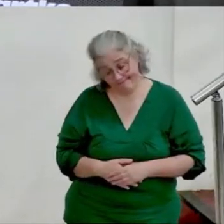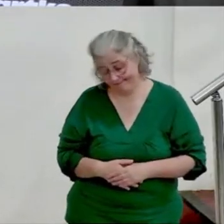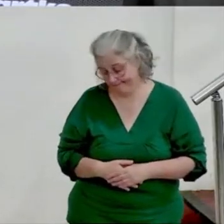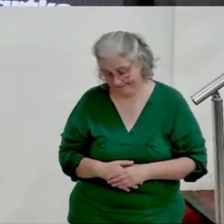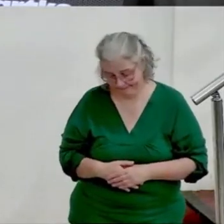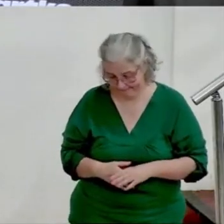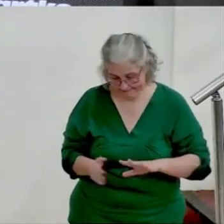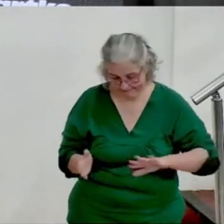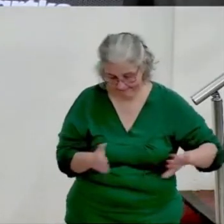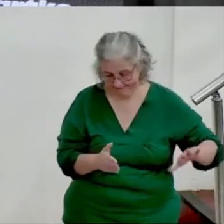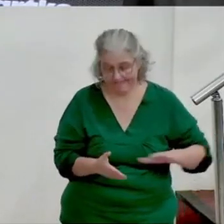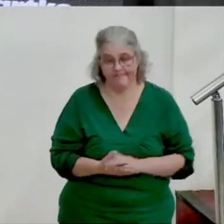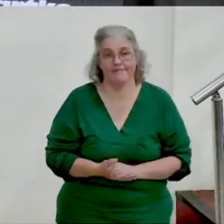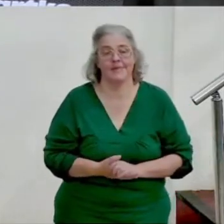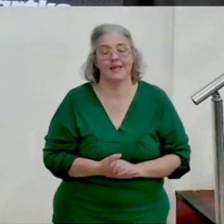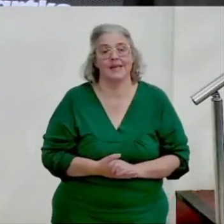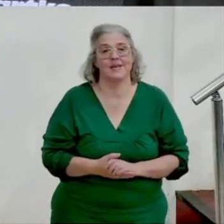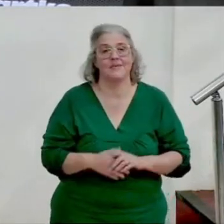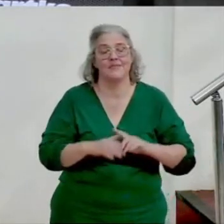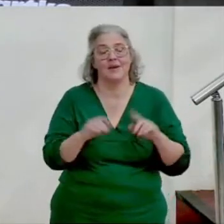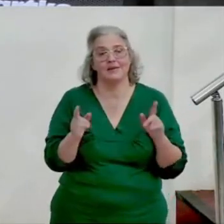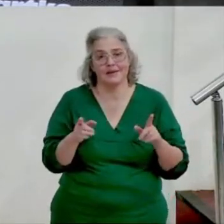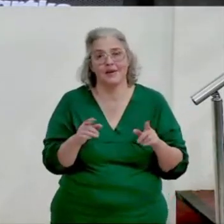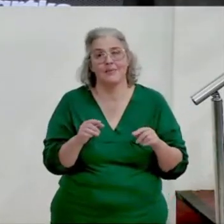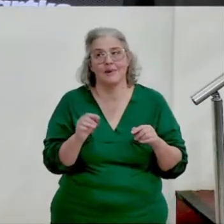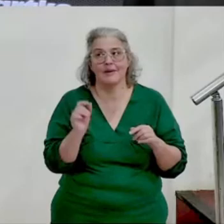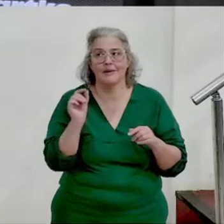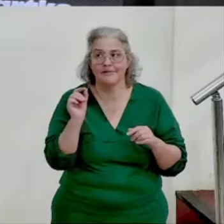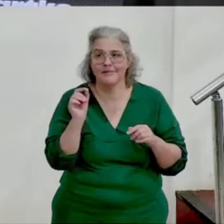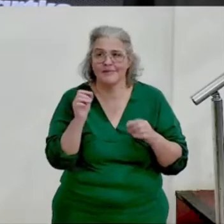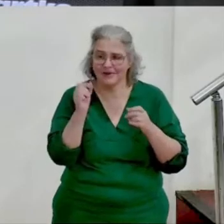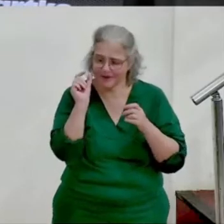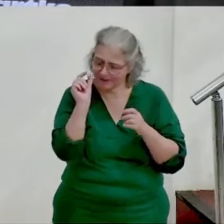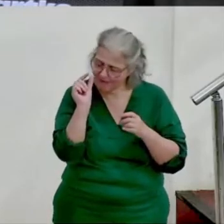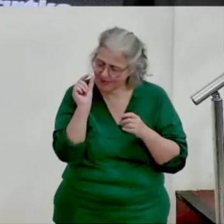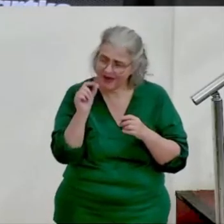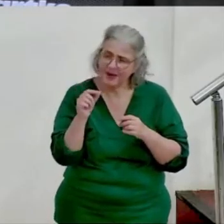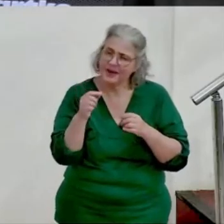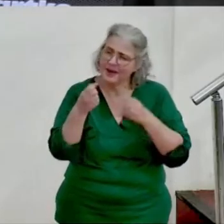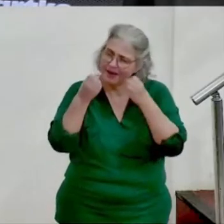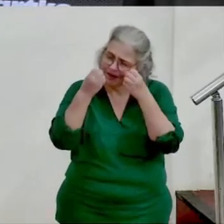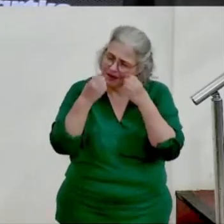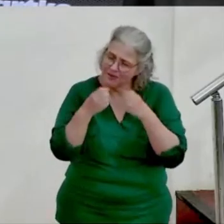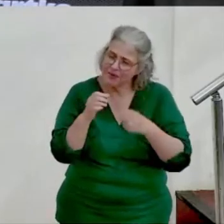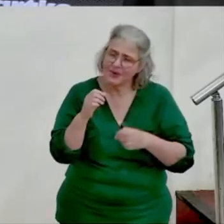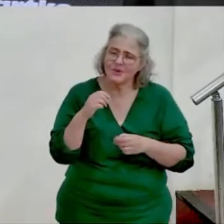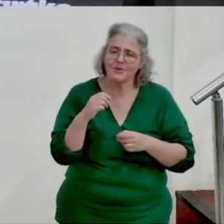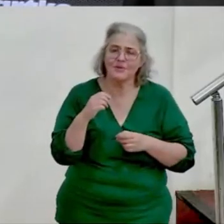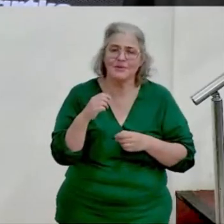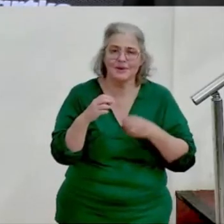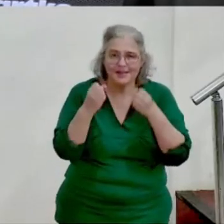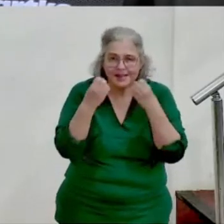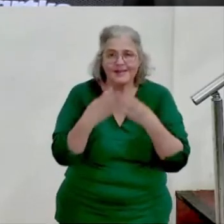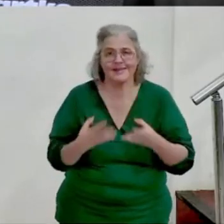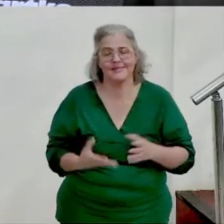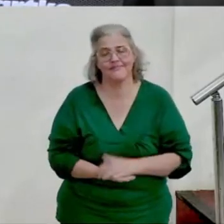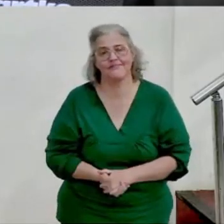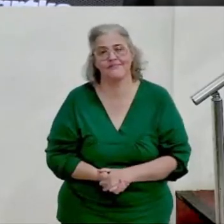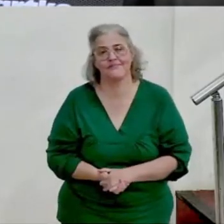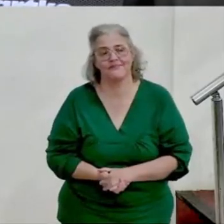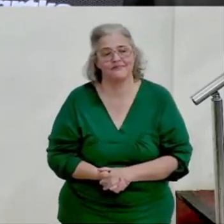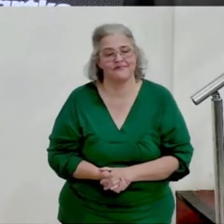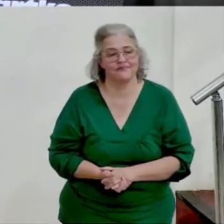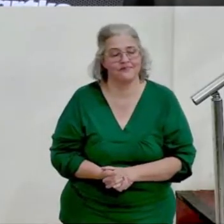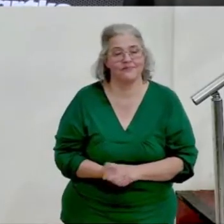Há um detalhe muito interessante que nós aprendemos quando nós vemos algumas coisas da arqueologia da época.